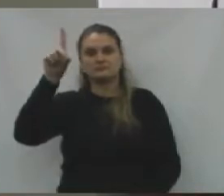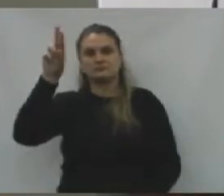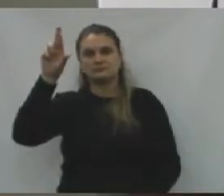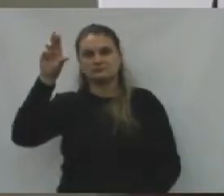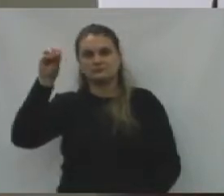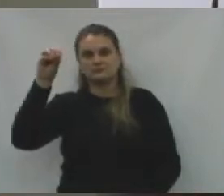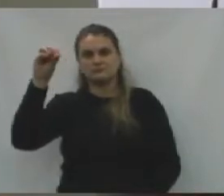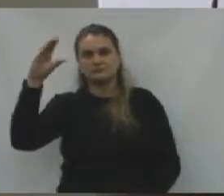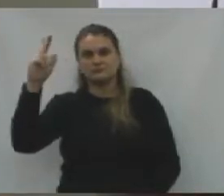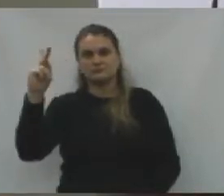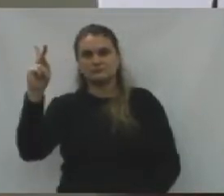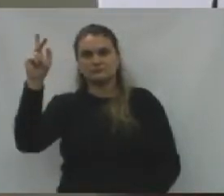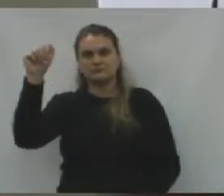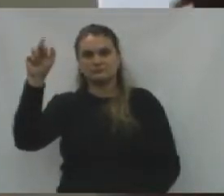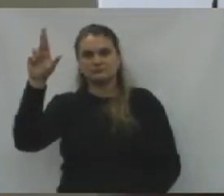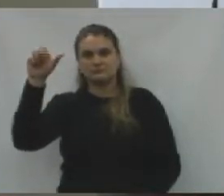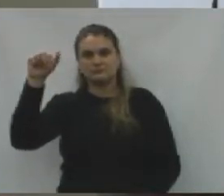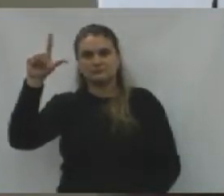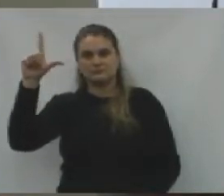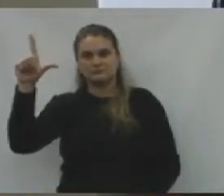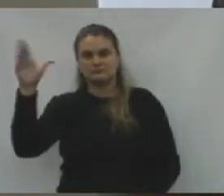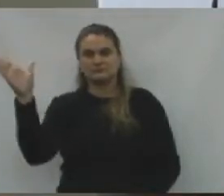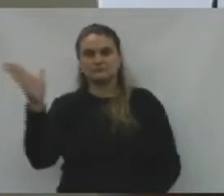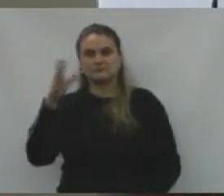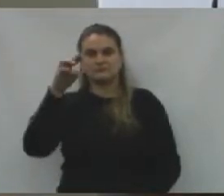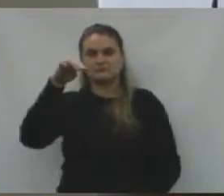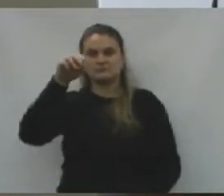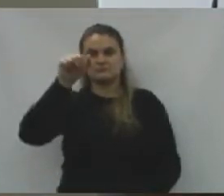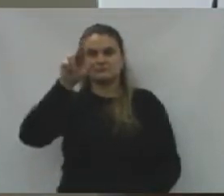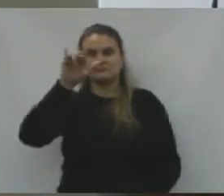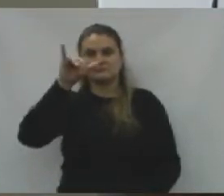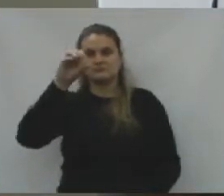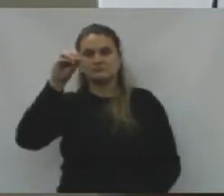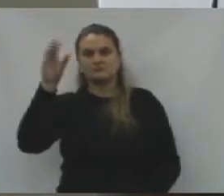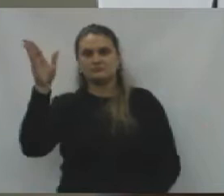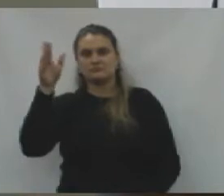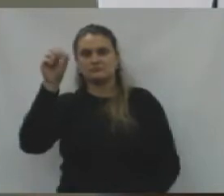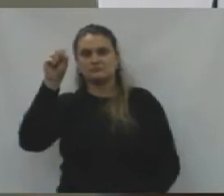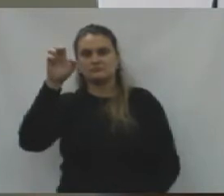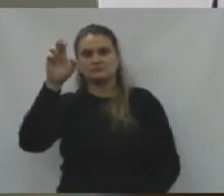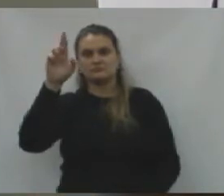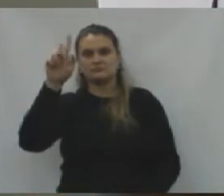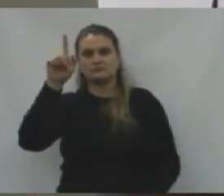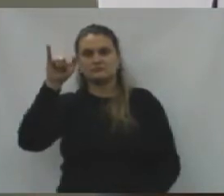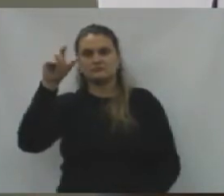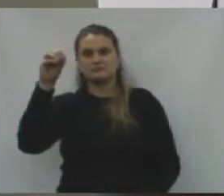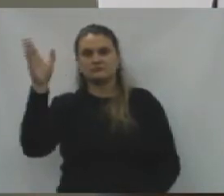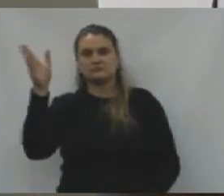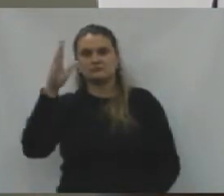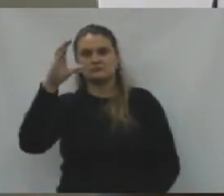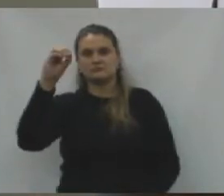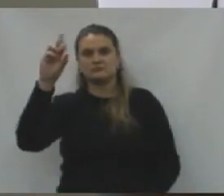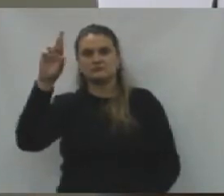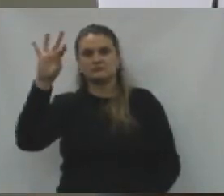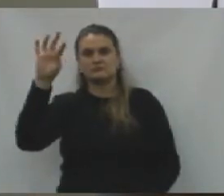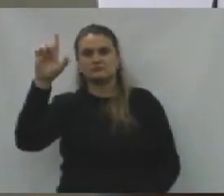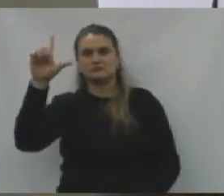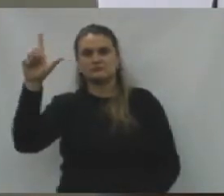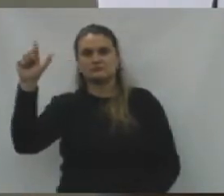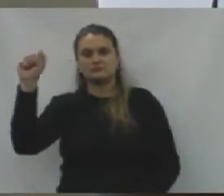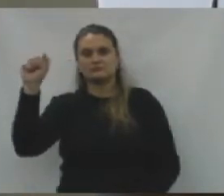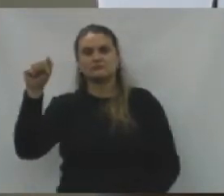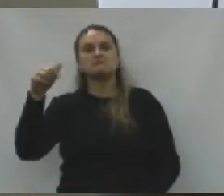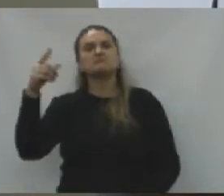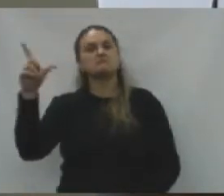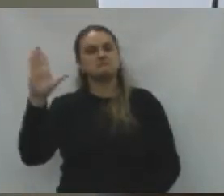Mário Sérgio Cortella. Os 3 maiores pensadores que temos no nosso país, assim chamados, estiveram aqui